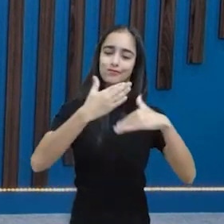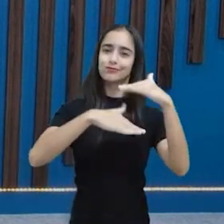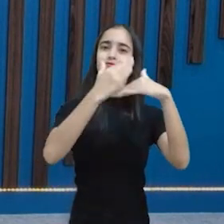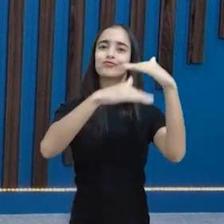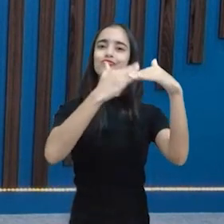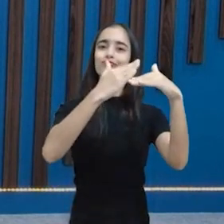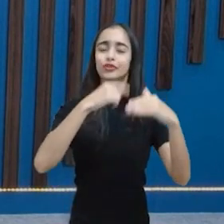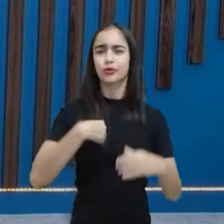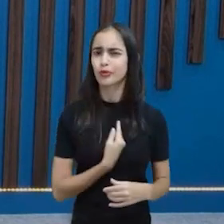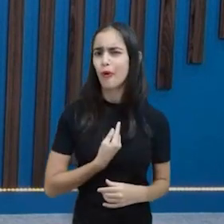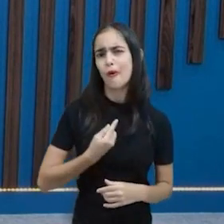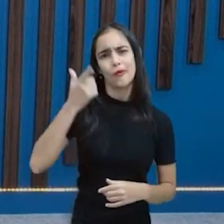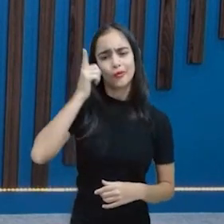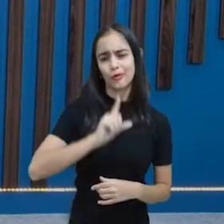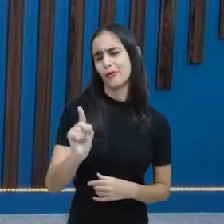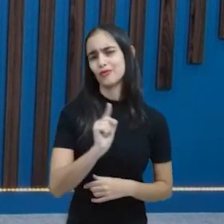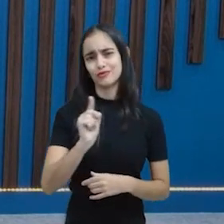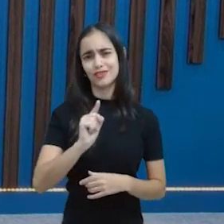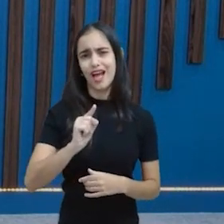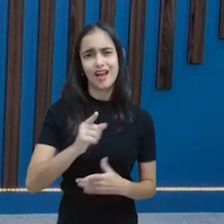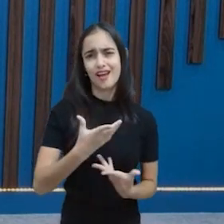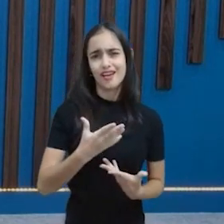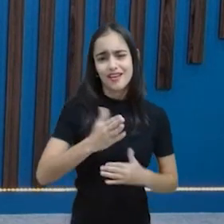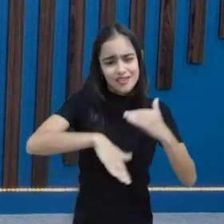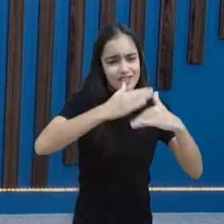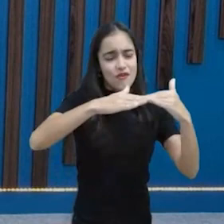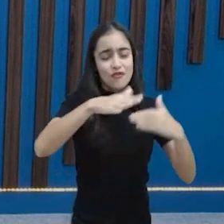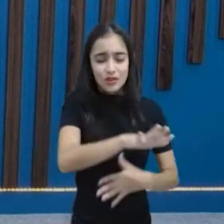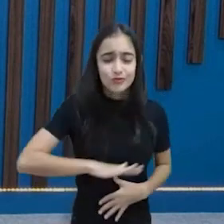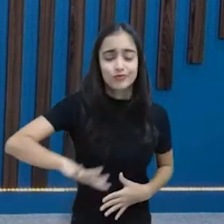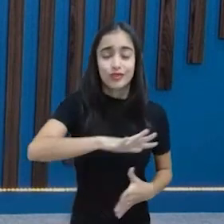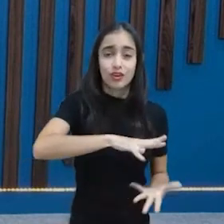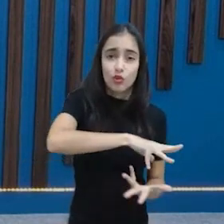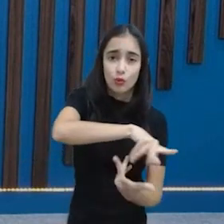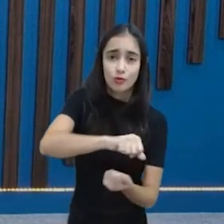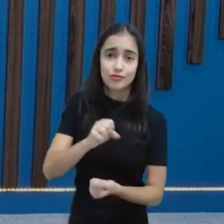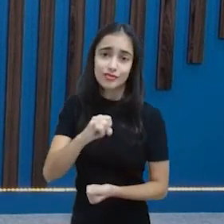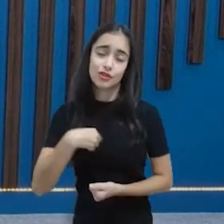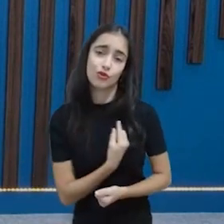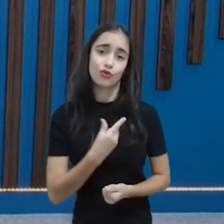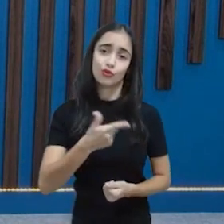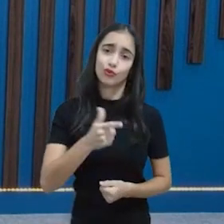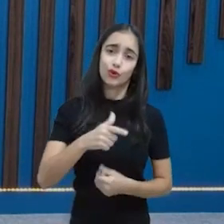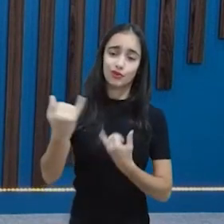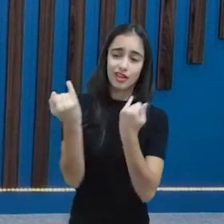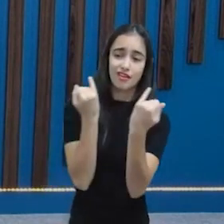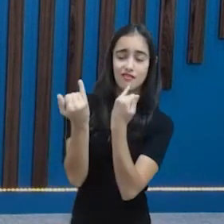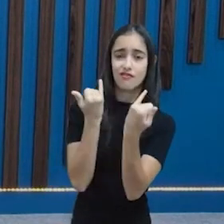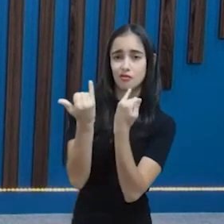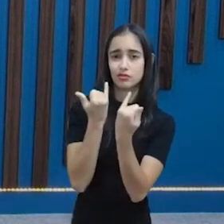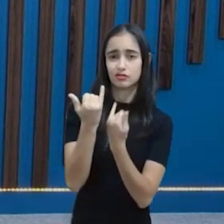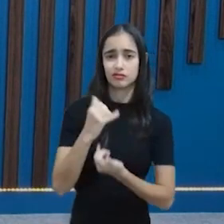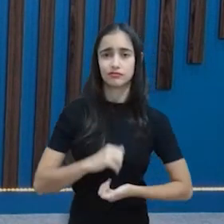consegue avançar numa nação, né, no mundo, se a gente não tem acesso